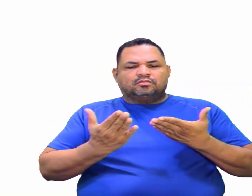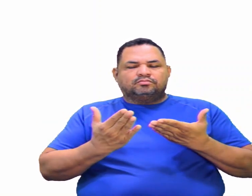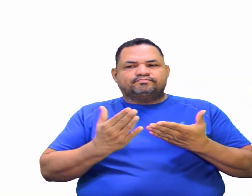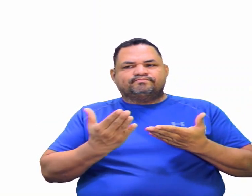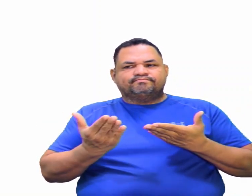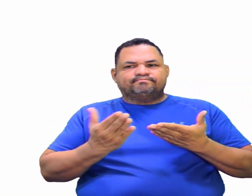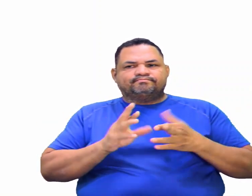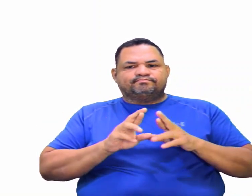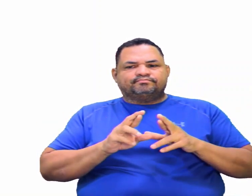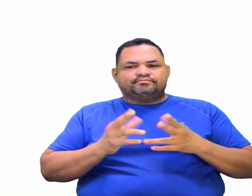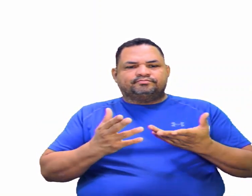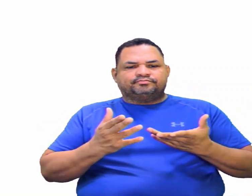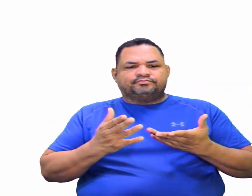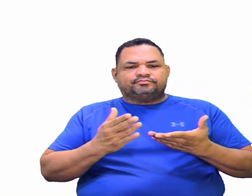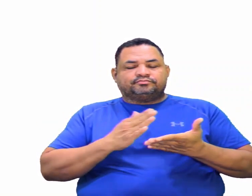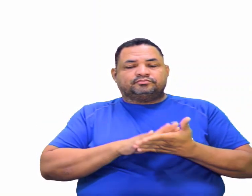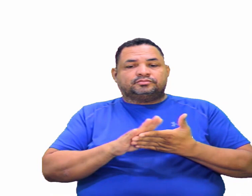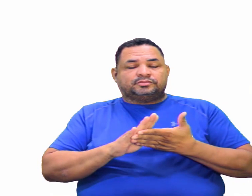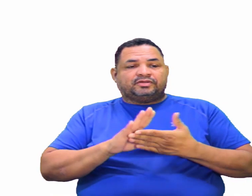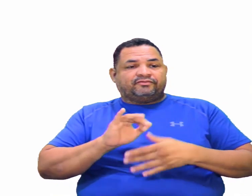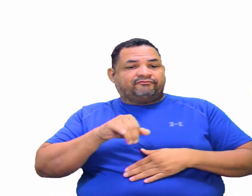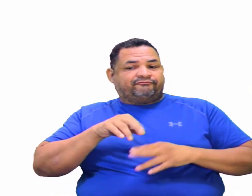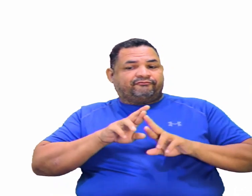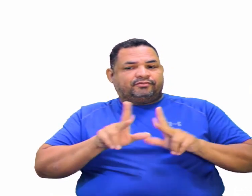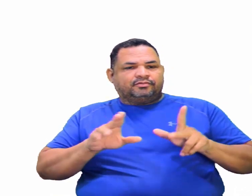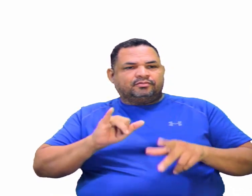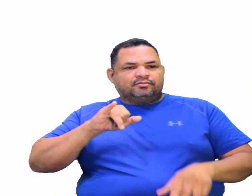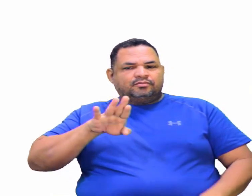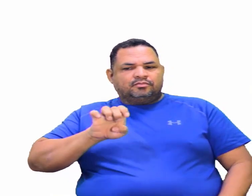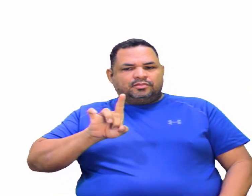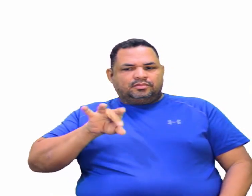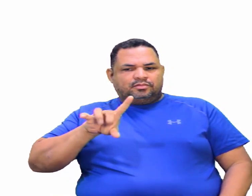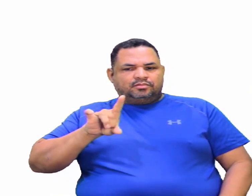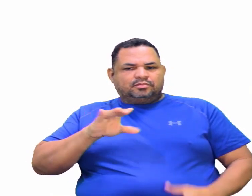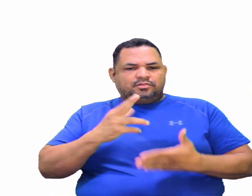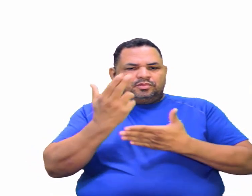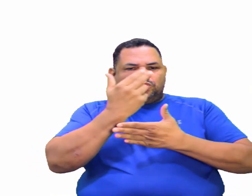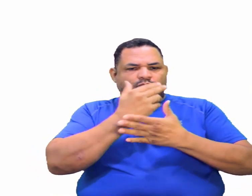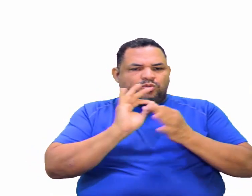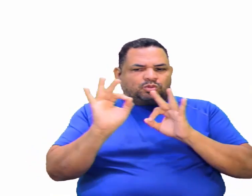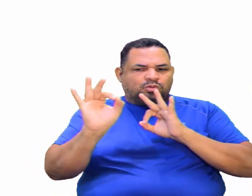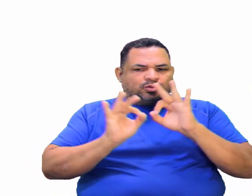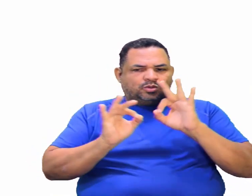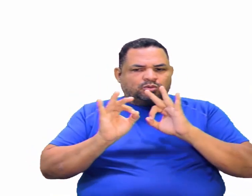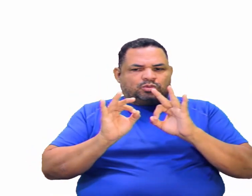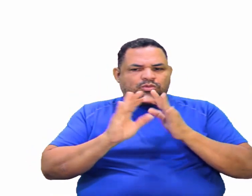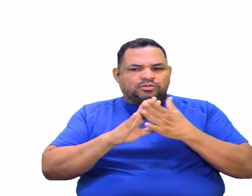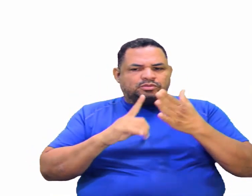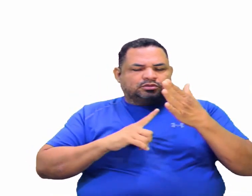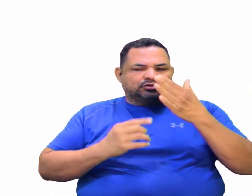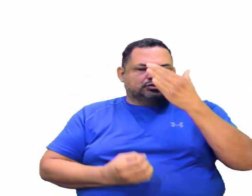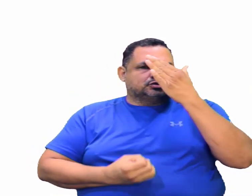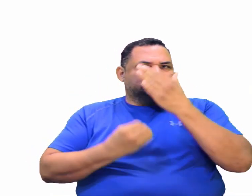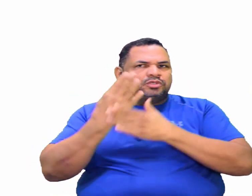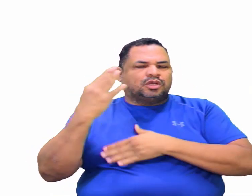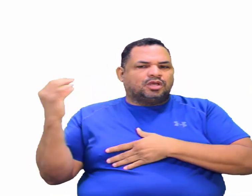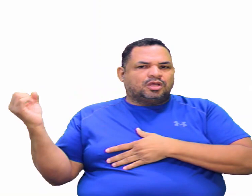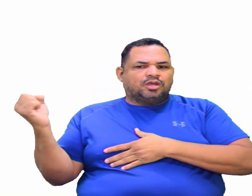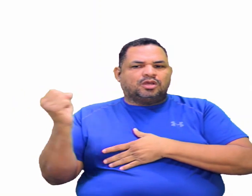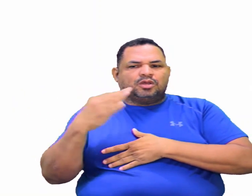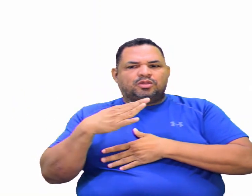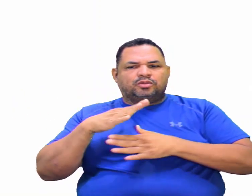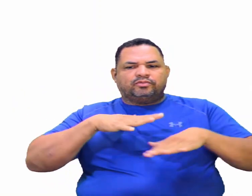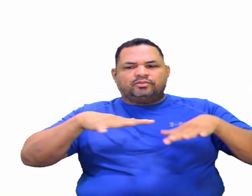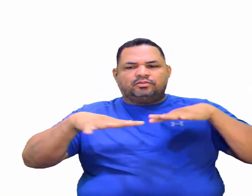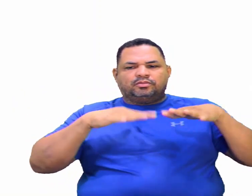pouco mais diferente do Impressionismo então começou a se desenhar aí uma nova Vanguarda Um Novo